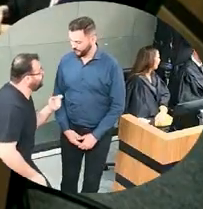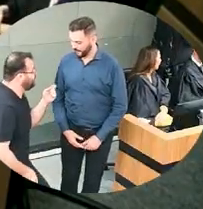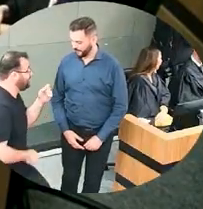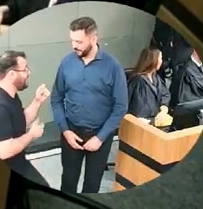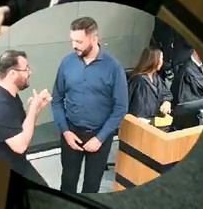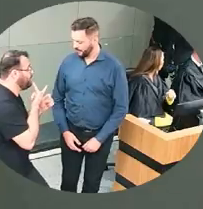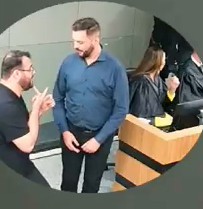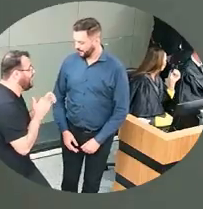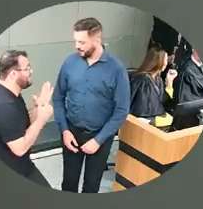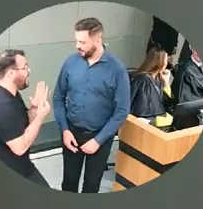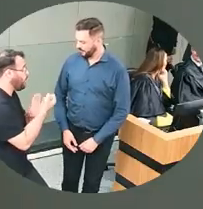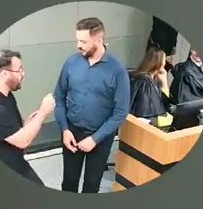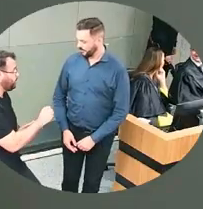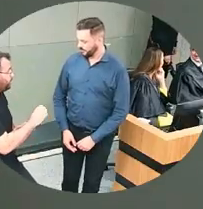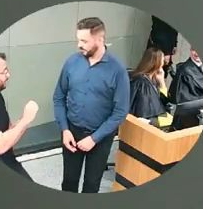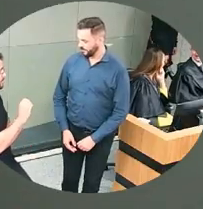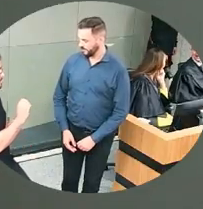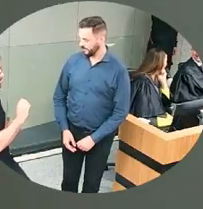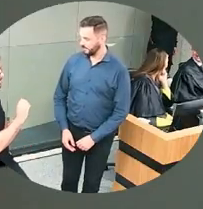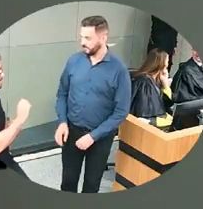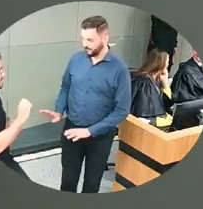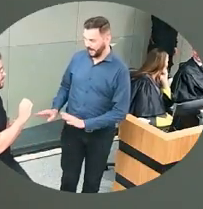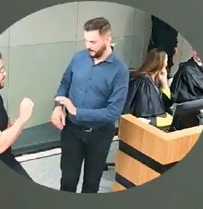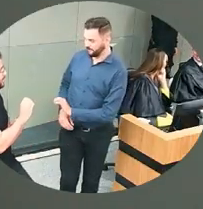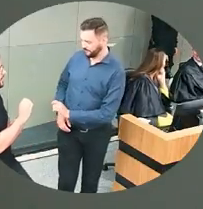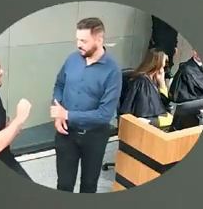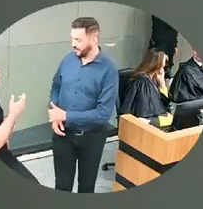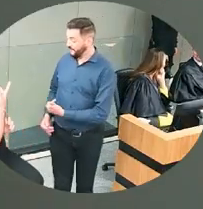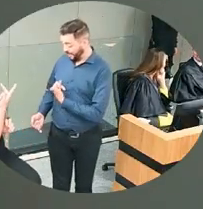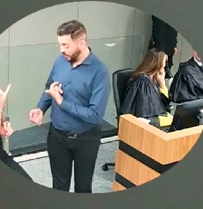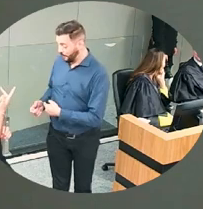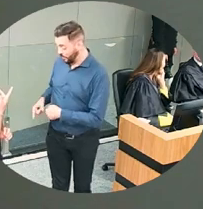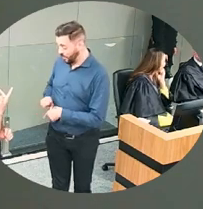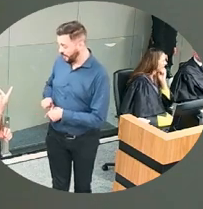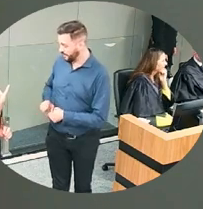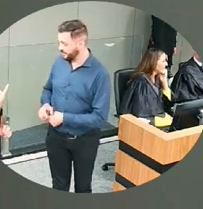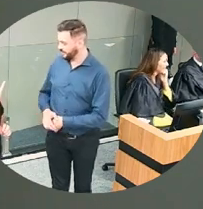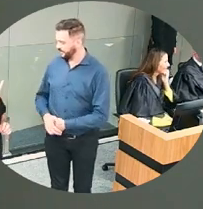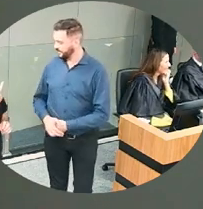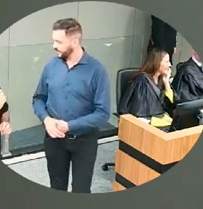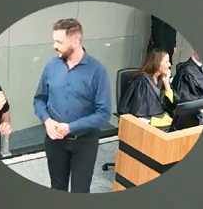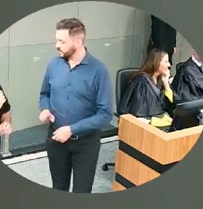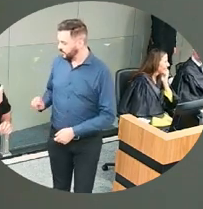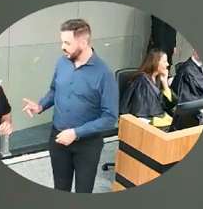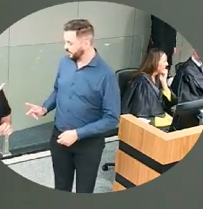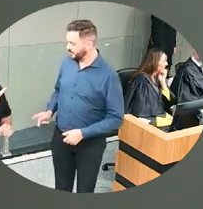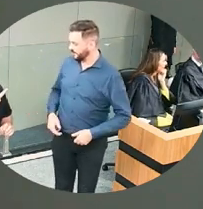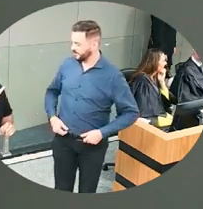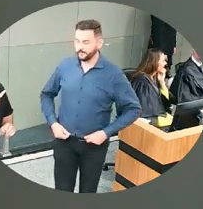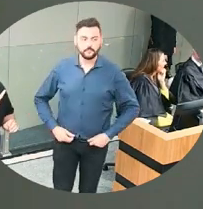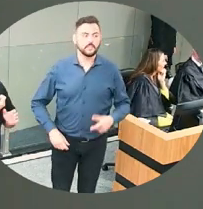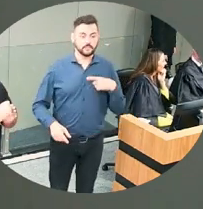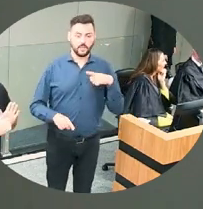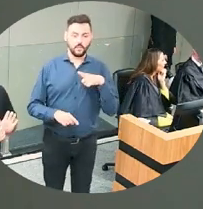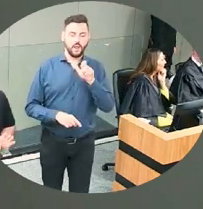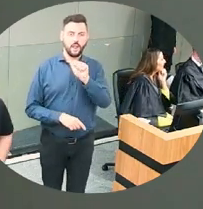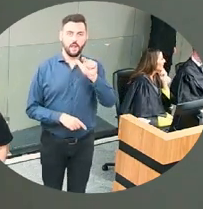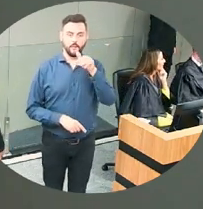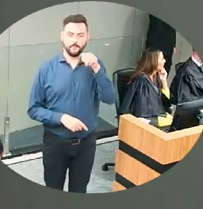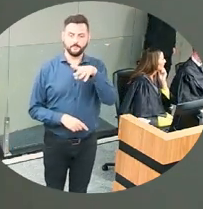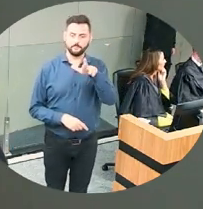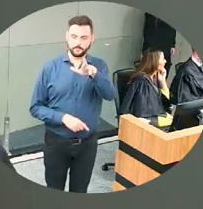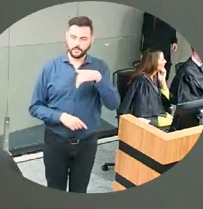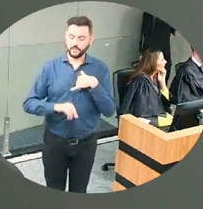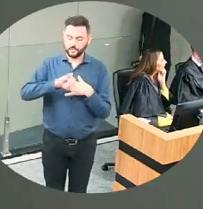Obrigado ouviremos a música Can Take my Eyes of You composição de Frank Vale adaptação de Almir José